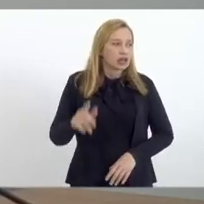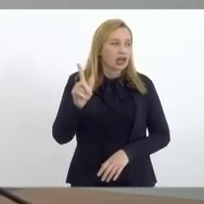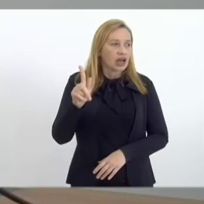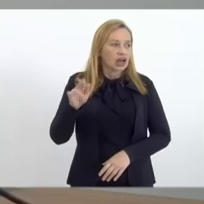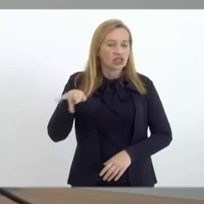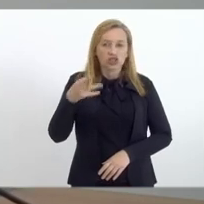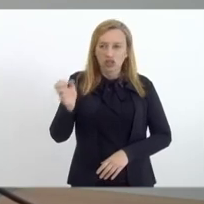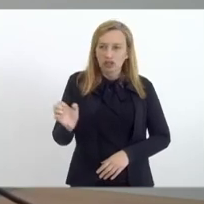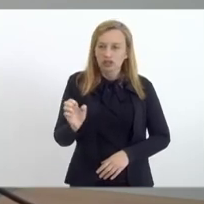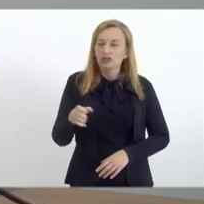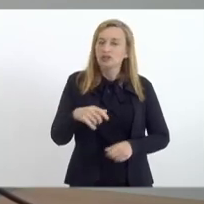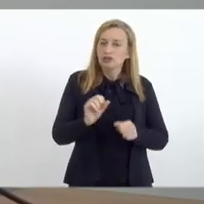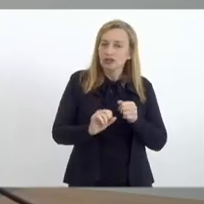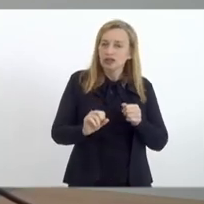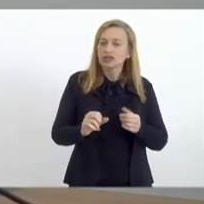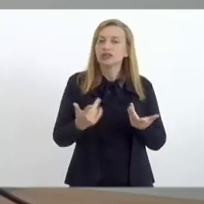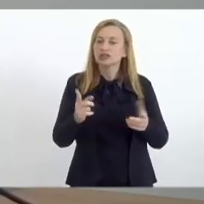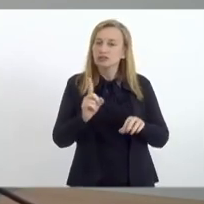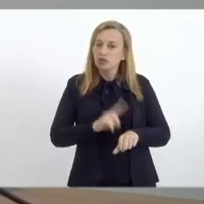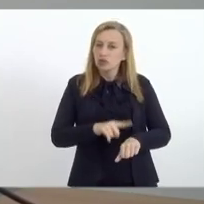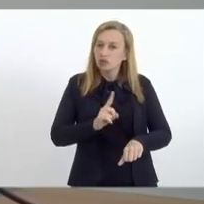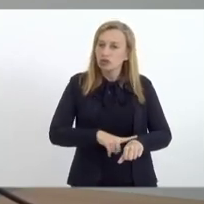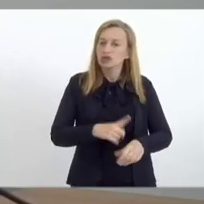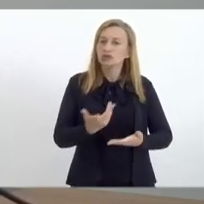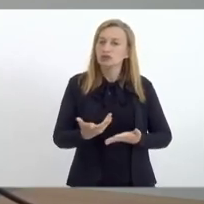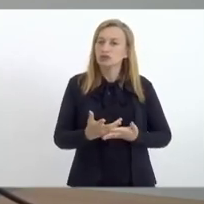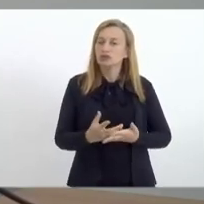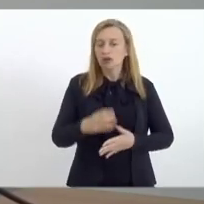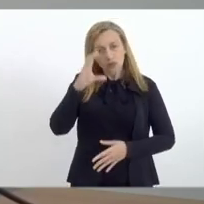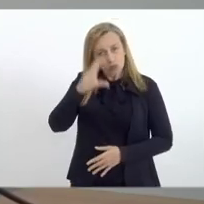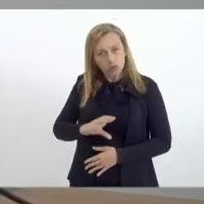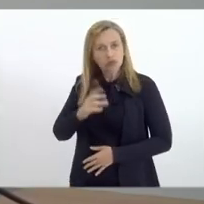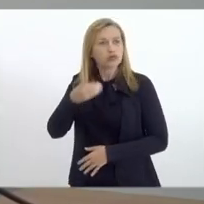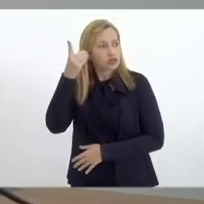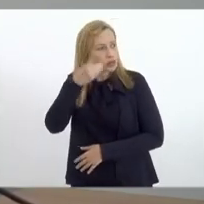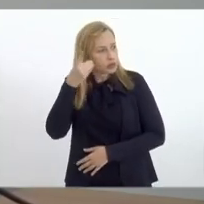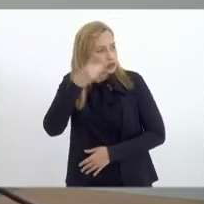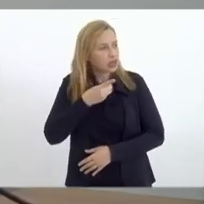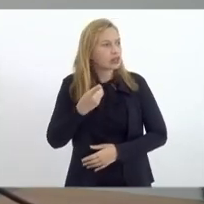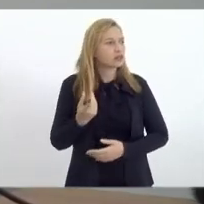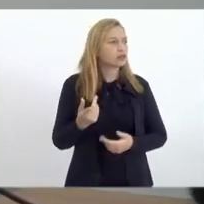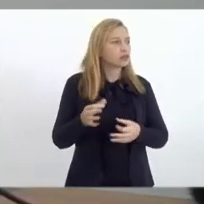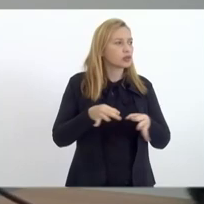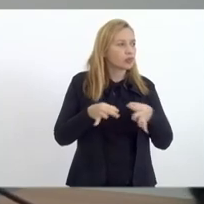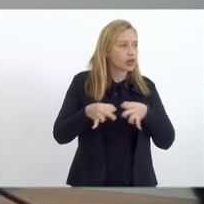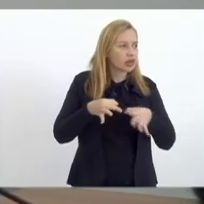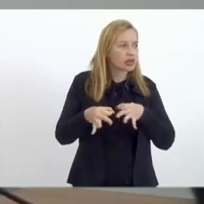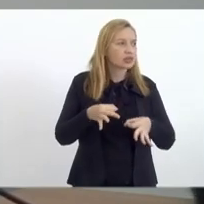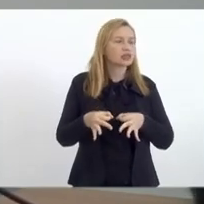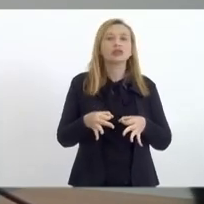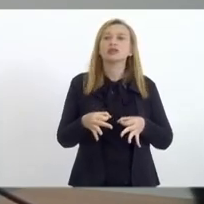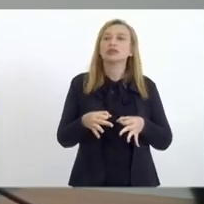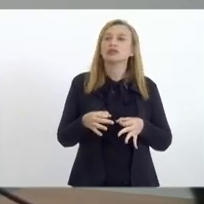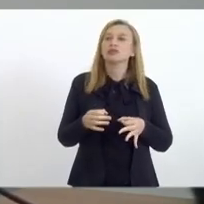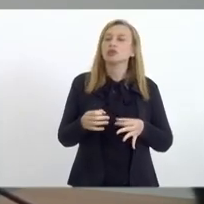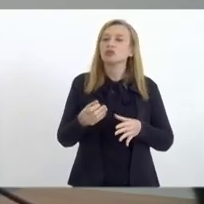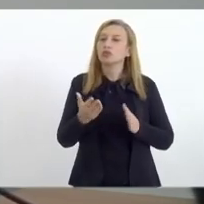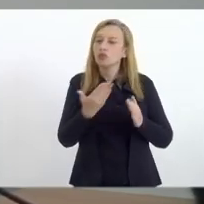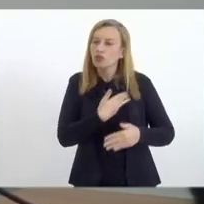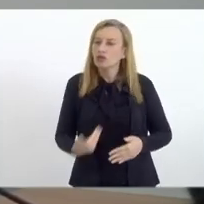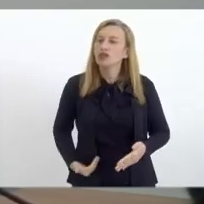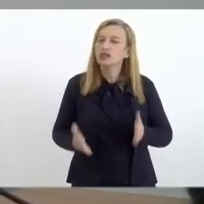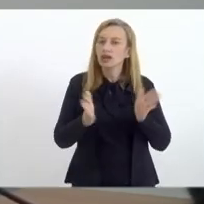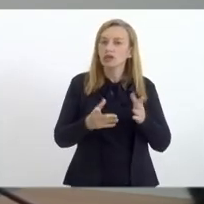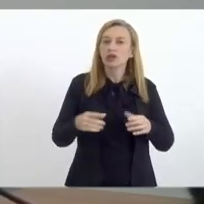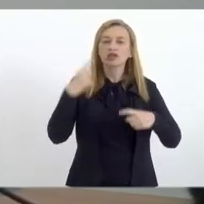considerando aqui, né, que nesse momento, né, a costura, né, deputado, que está sendo feita pelo regime e pelo atual governo, né, as preocupações e